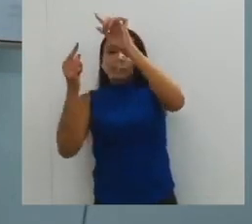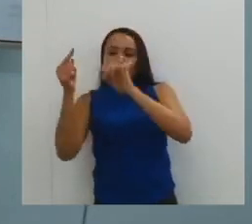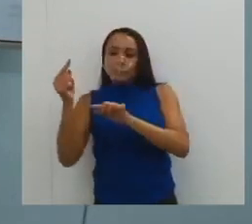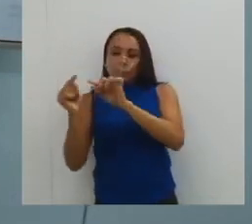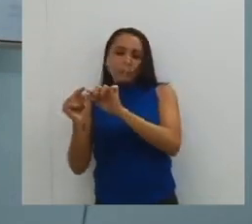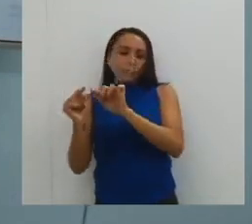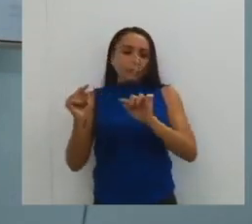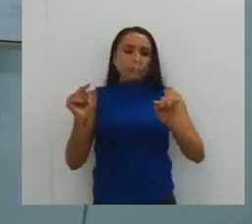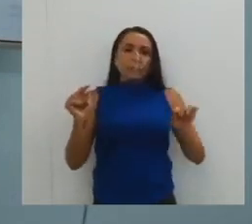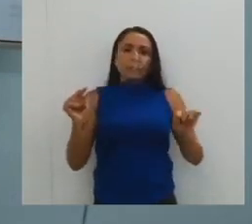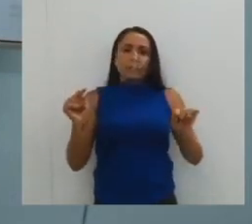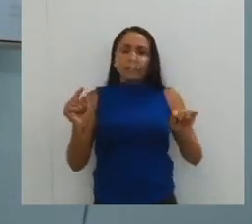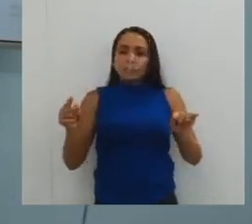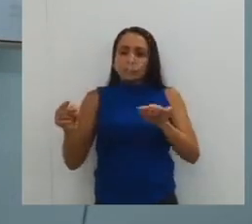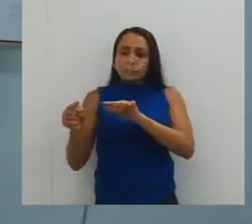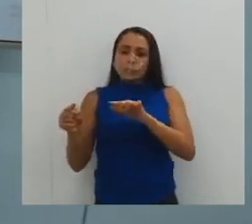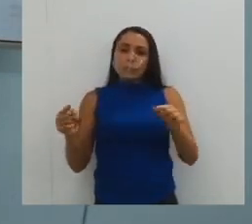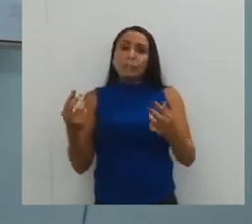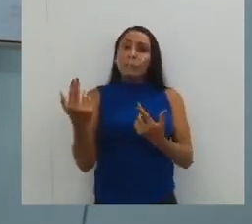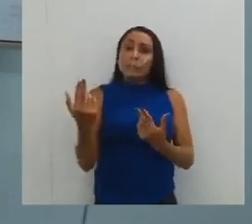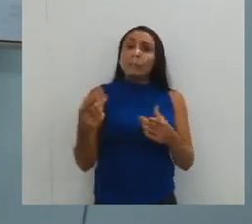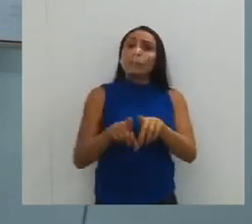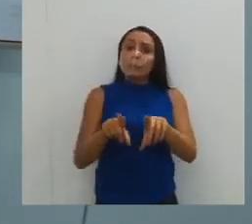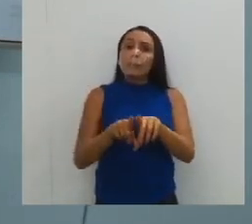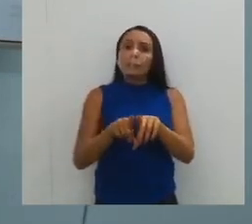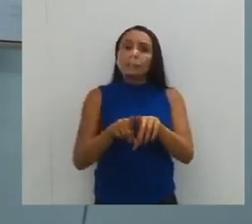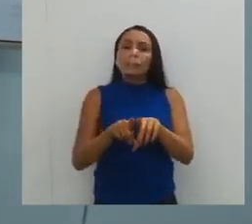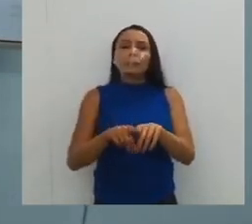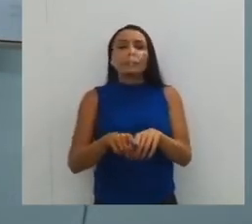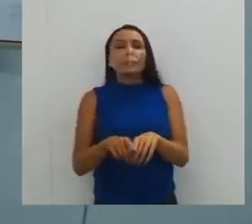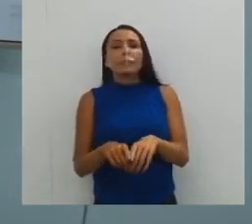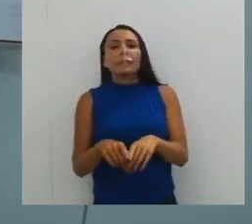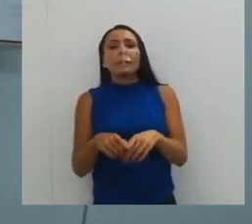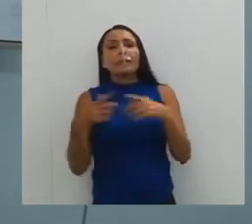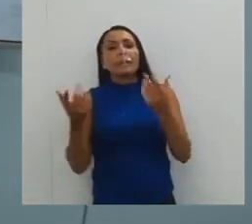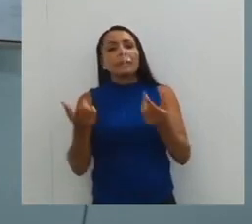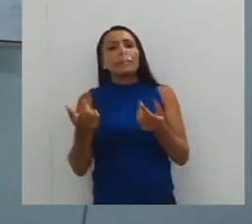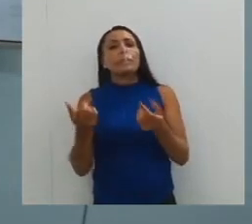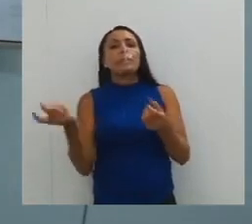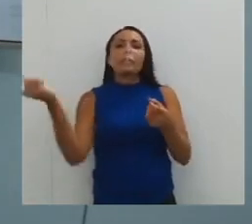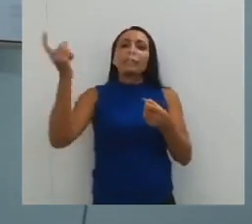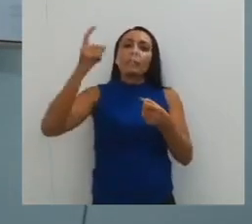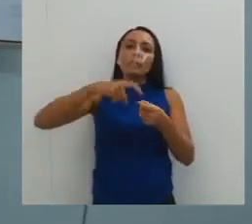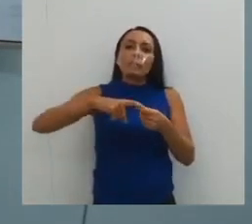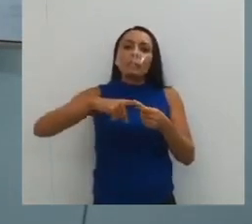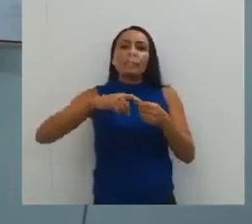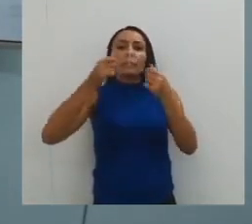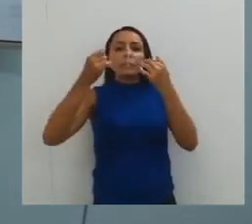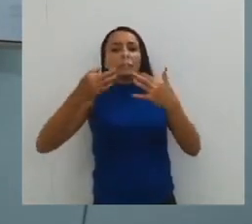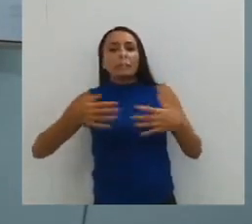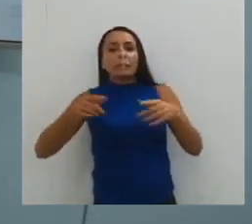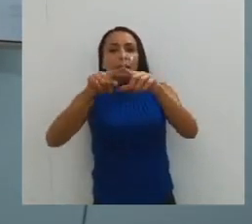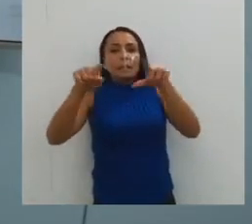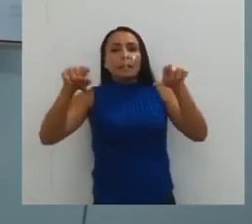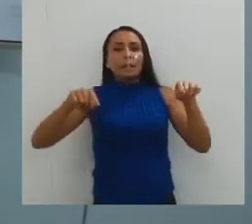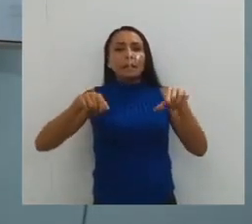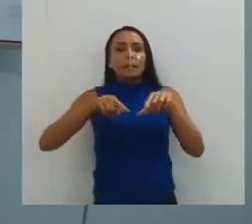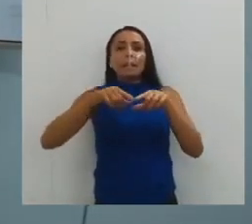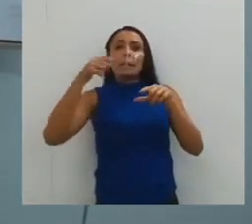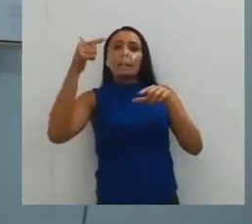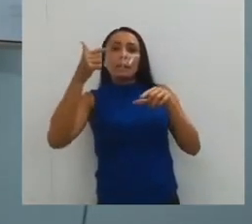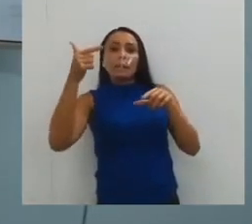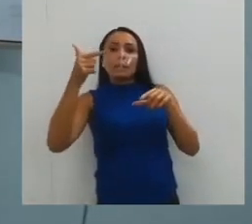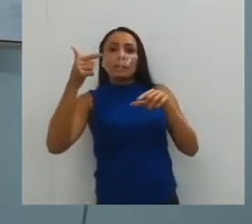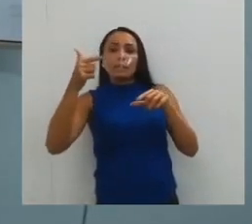baixo, esse lado é igual a esse lado. Aí a gente vai retornar o seguinte, ó, área do quadrado,